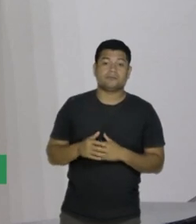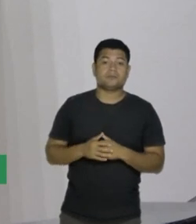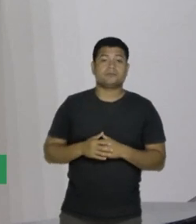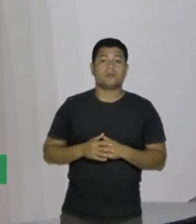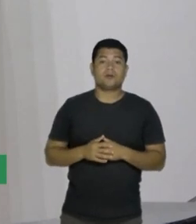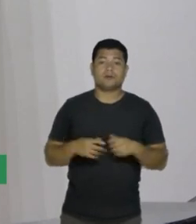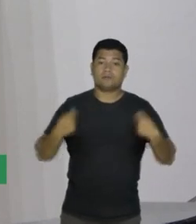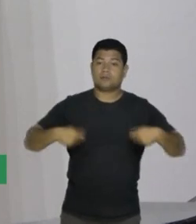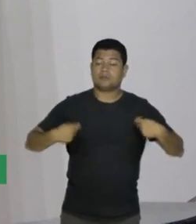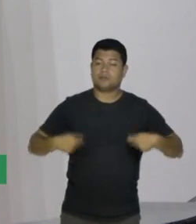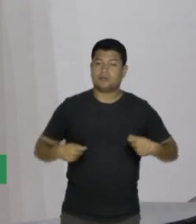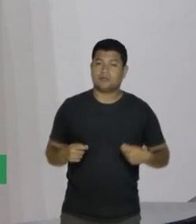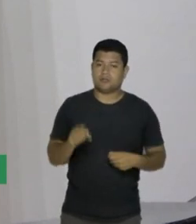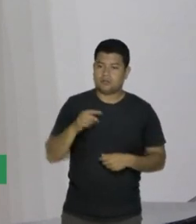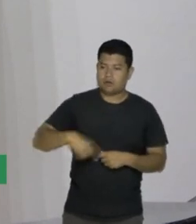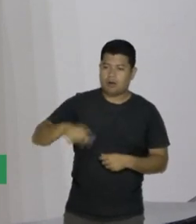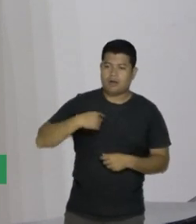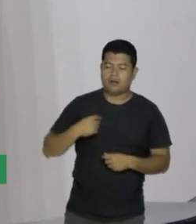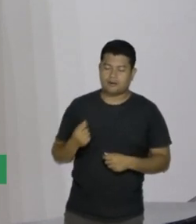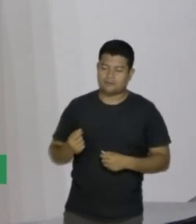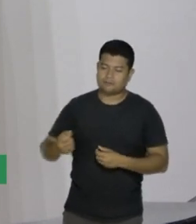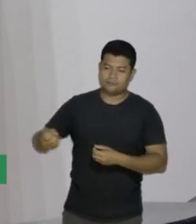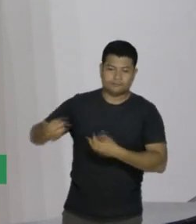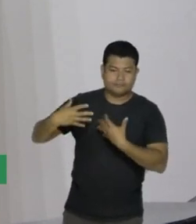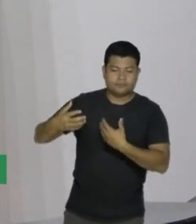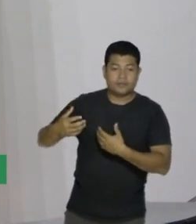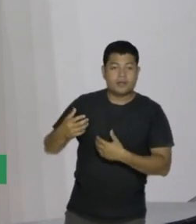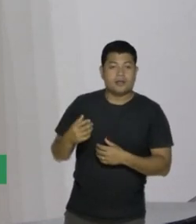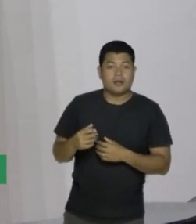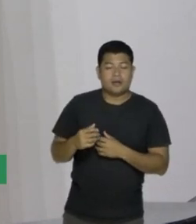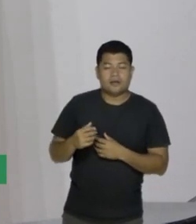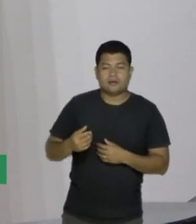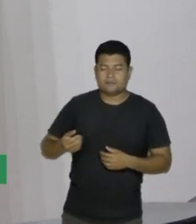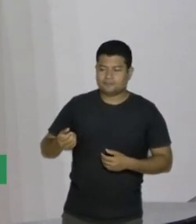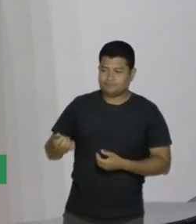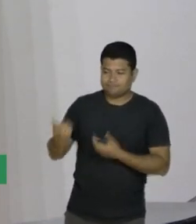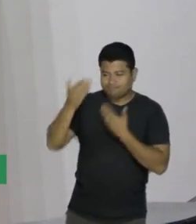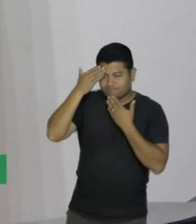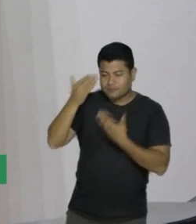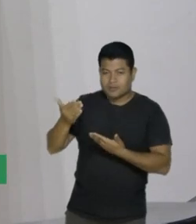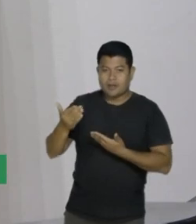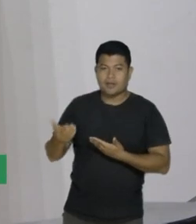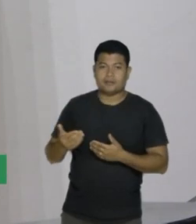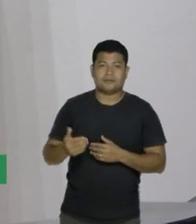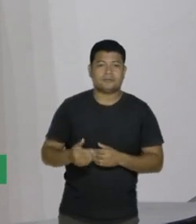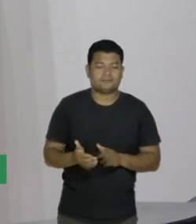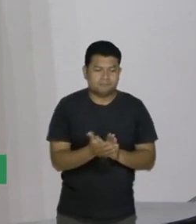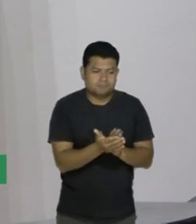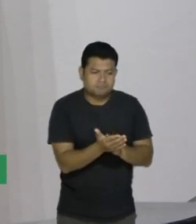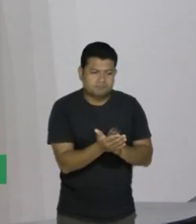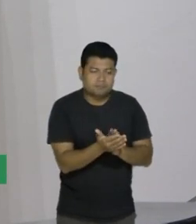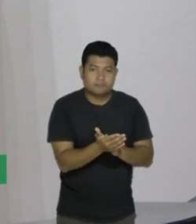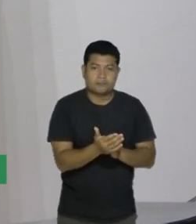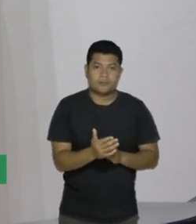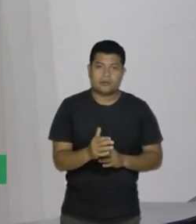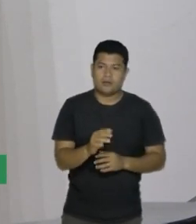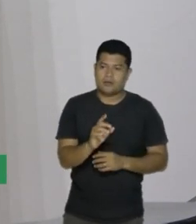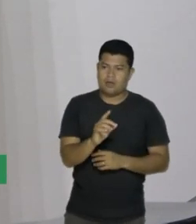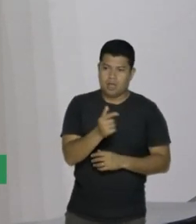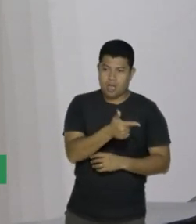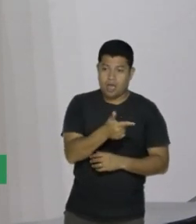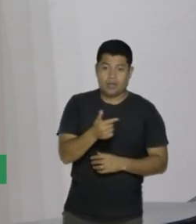que não só de elogios vive o policial civil que recebe pasmem 12 reais por dia de trabalho